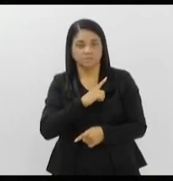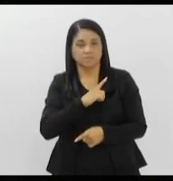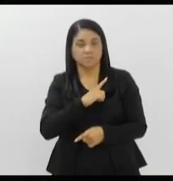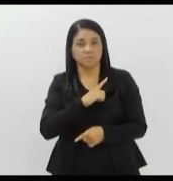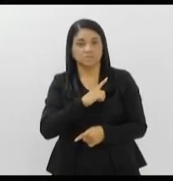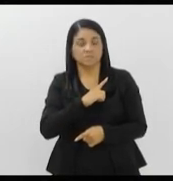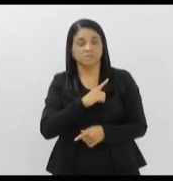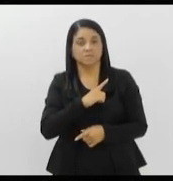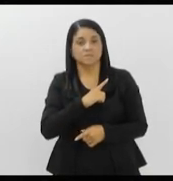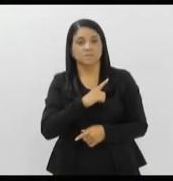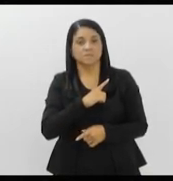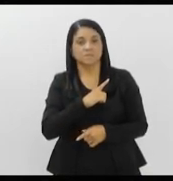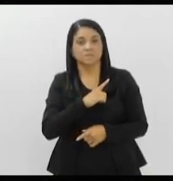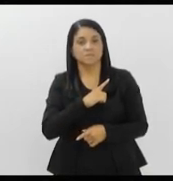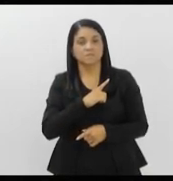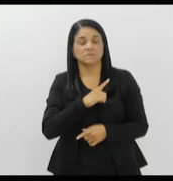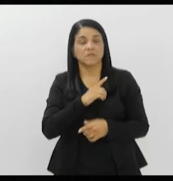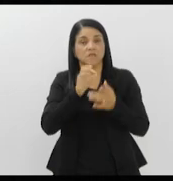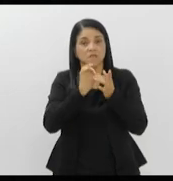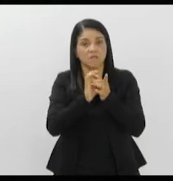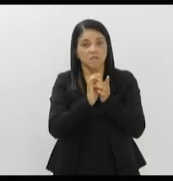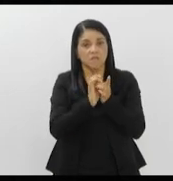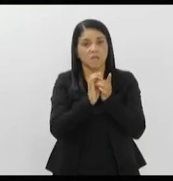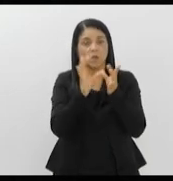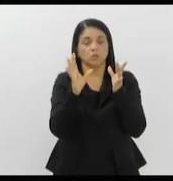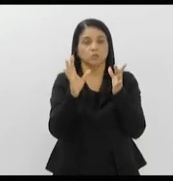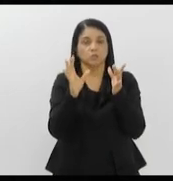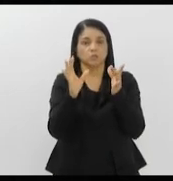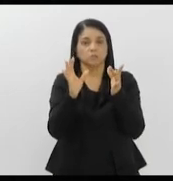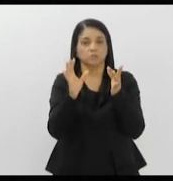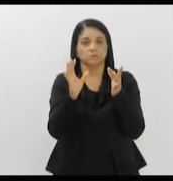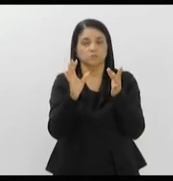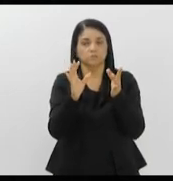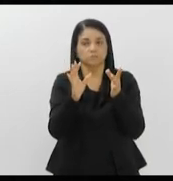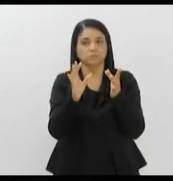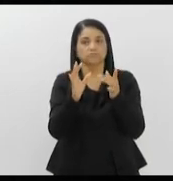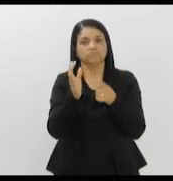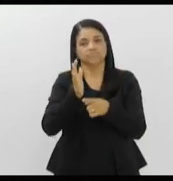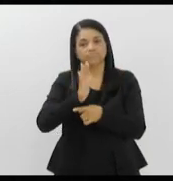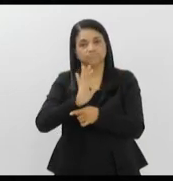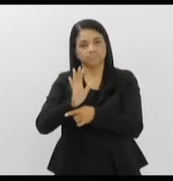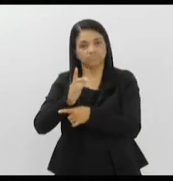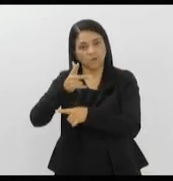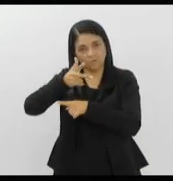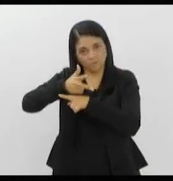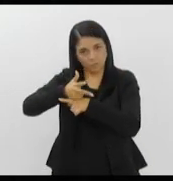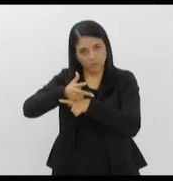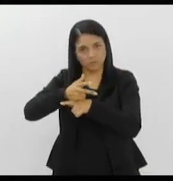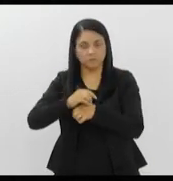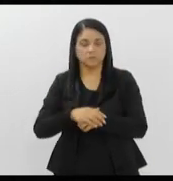passado Paris em autorizações para fazer essas filmagens. Olha,